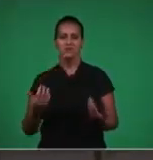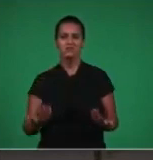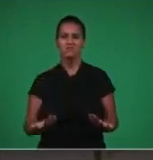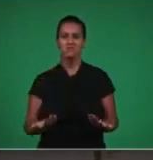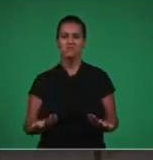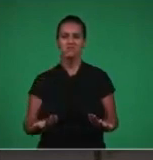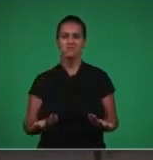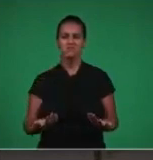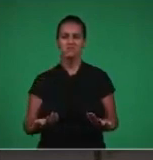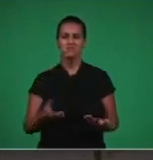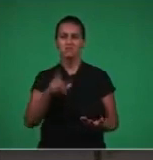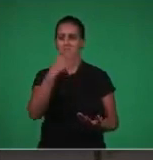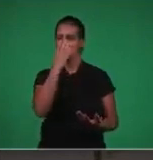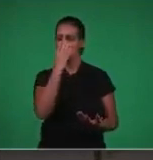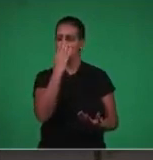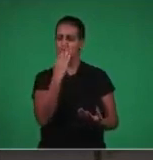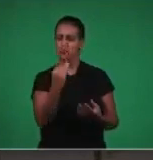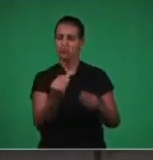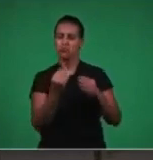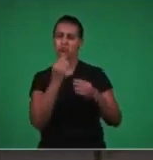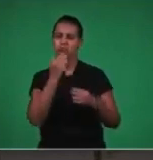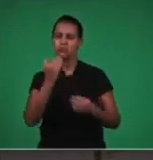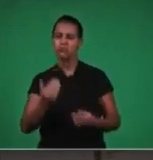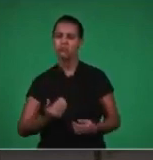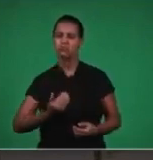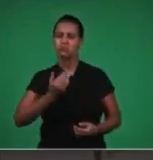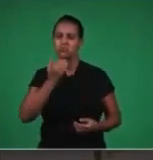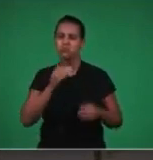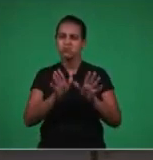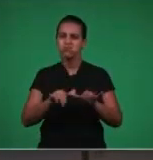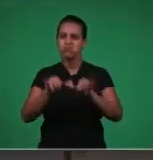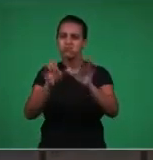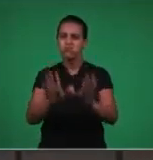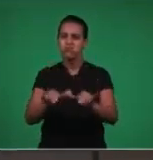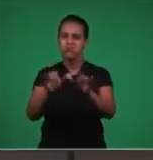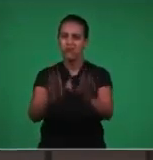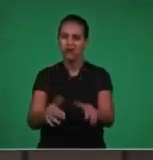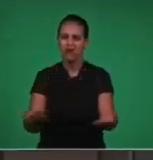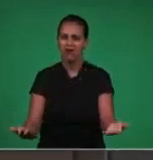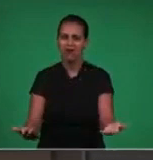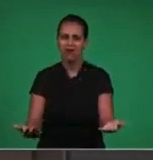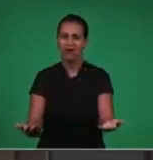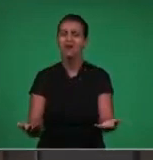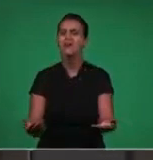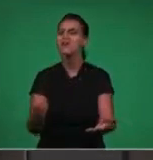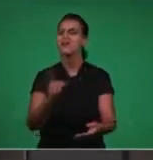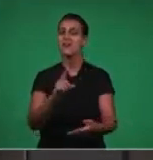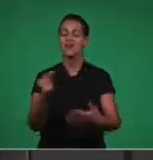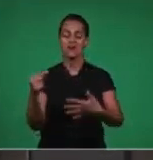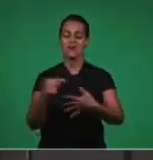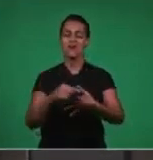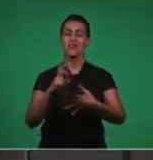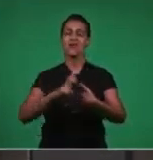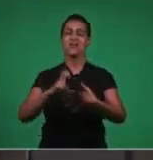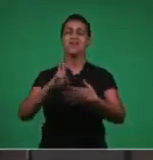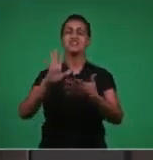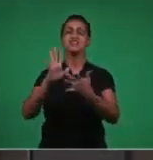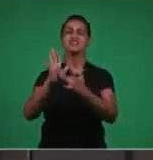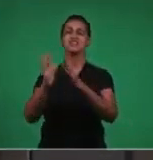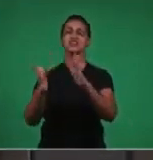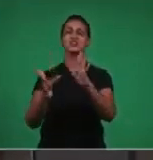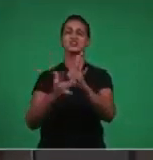cegonha. A quinta medida, quem trouxe foi Jesus, através do seu